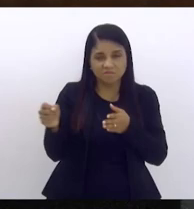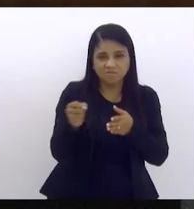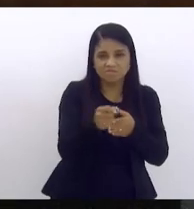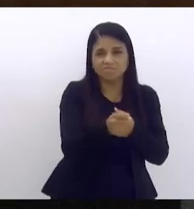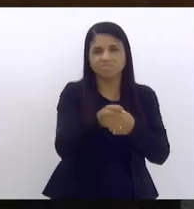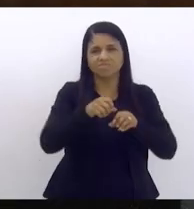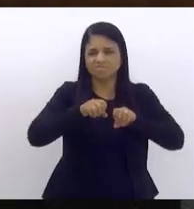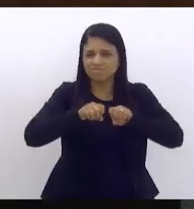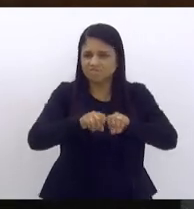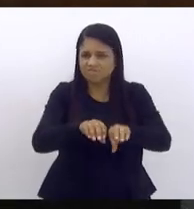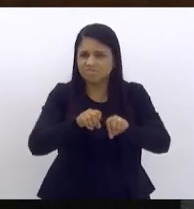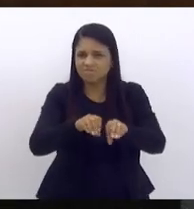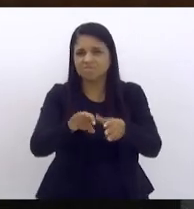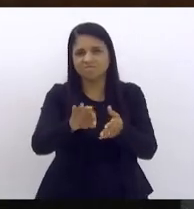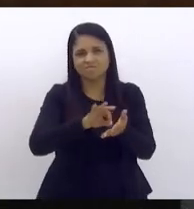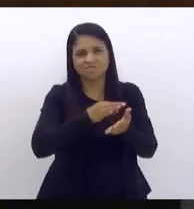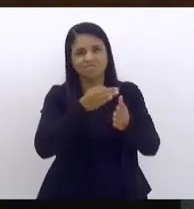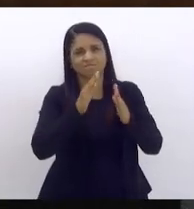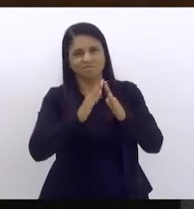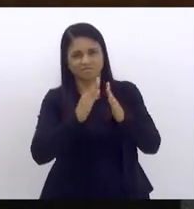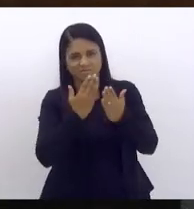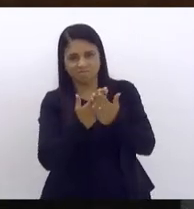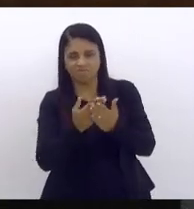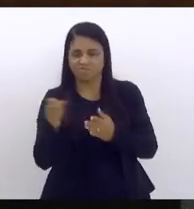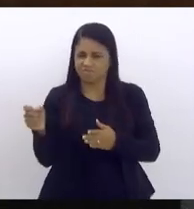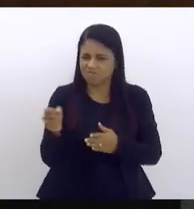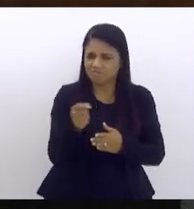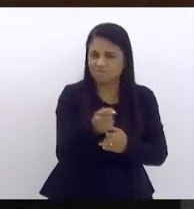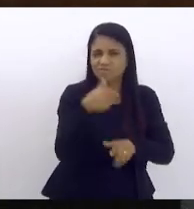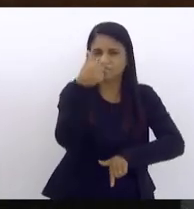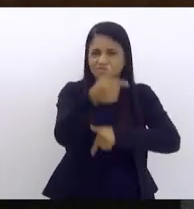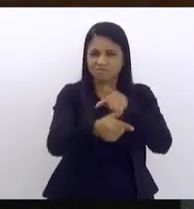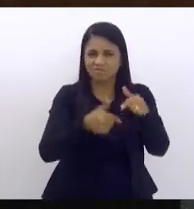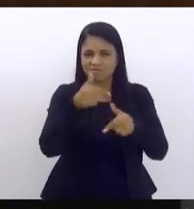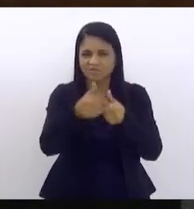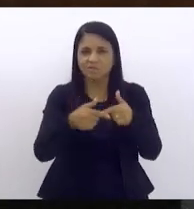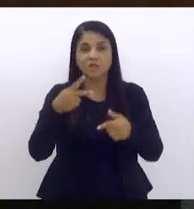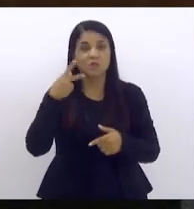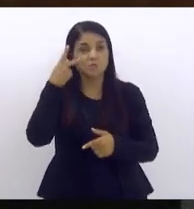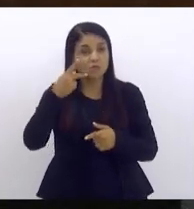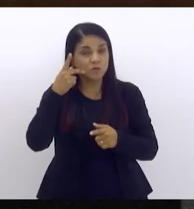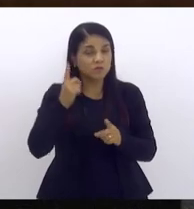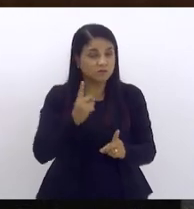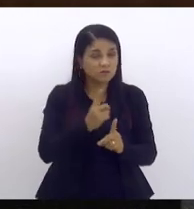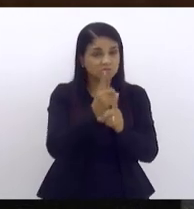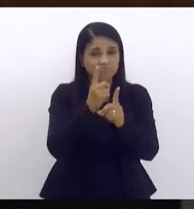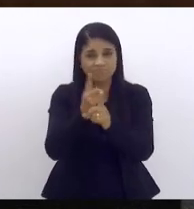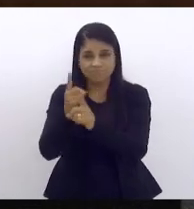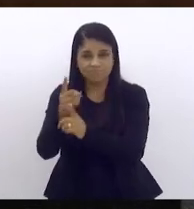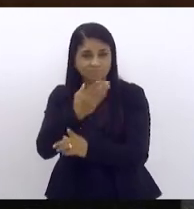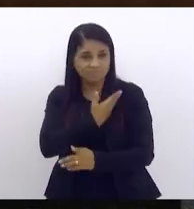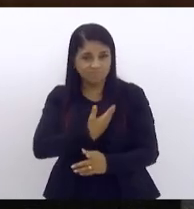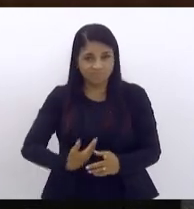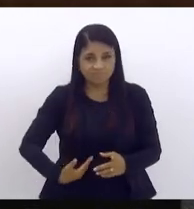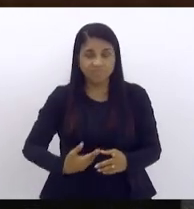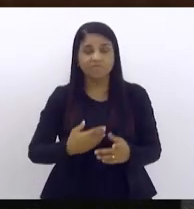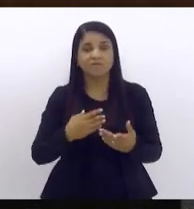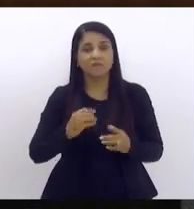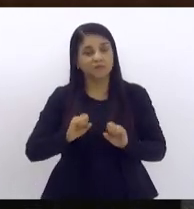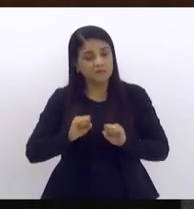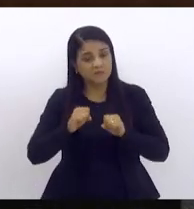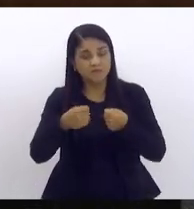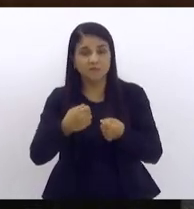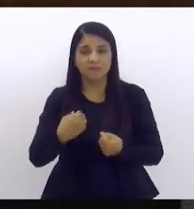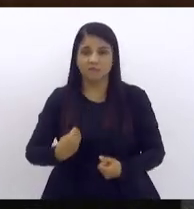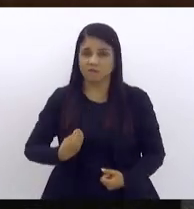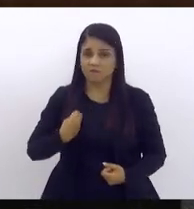de educação, a ingressarem no mercado de trabalho formal e a encontrarem políticas públicas para a defesa da sua vida e da sua